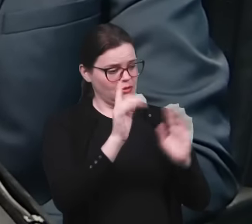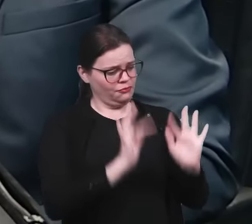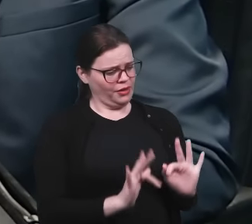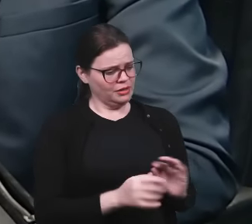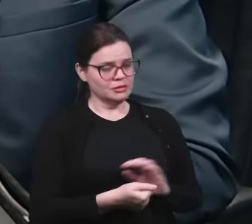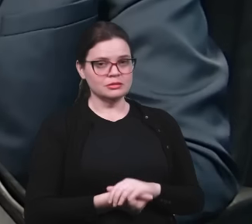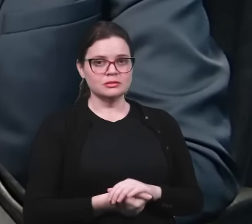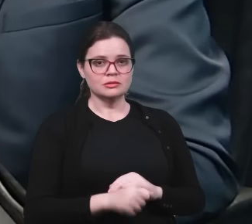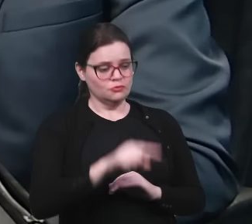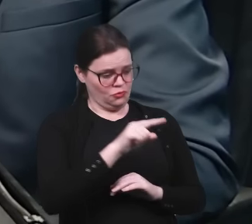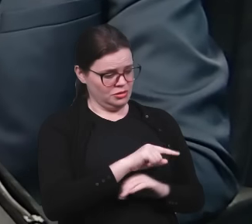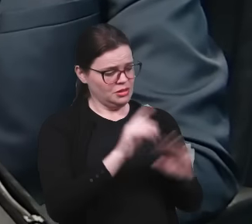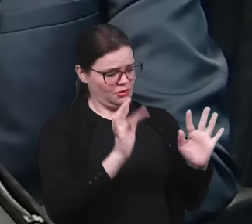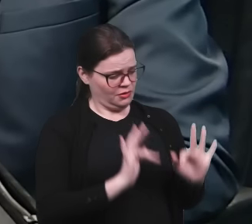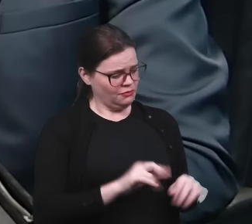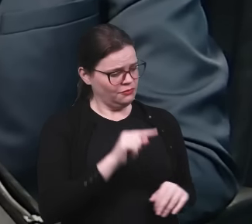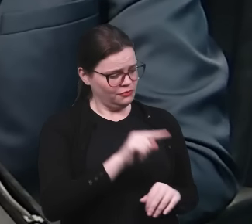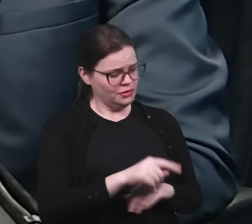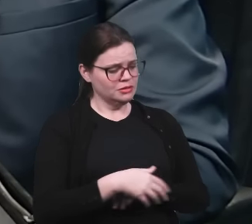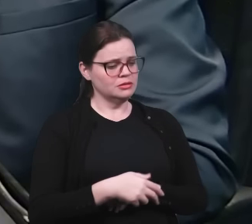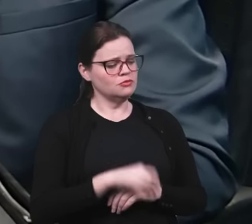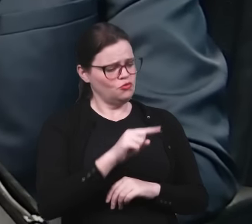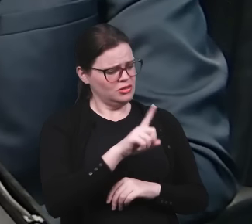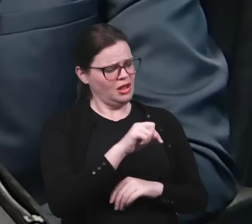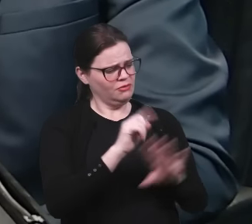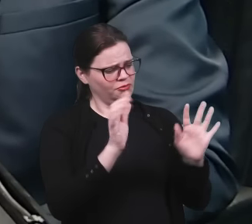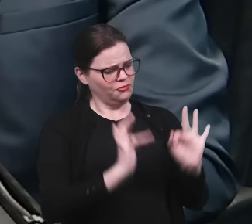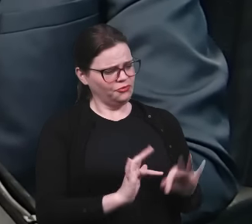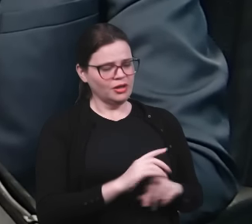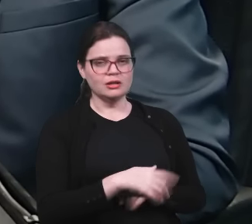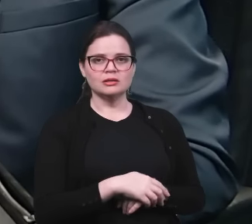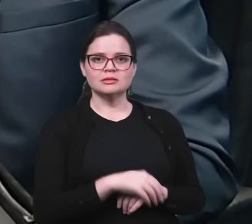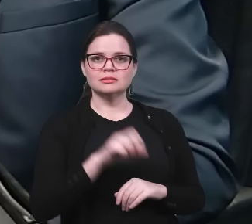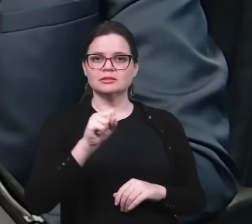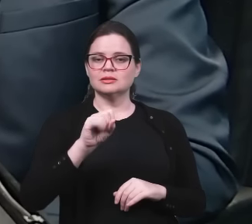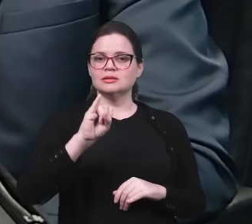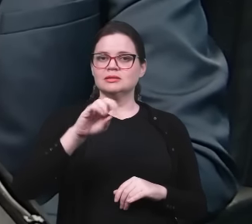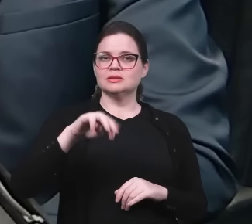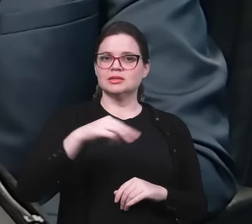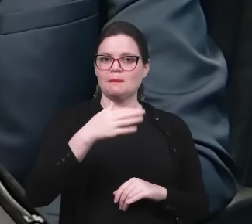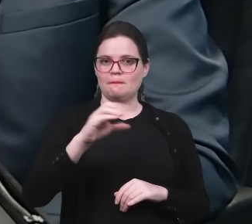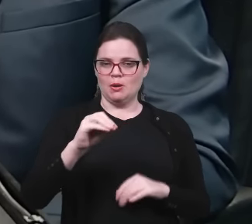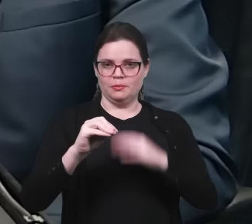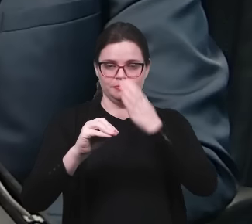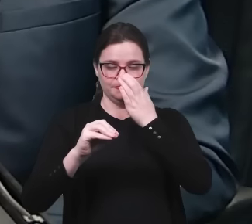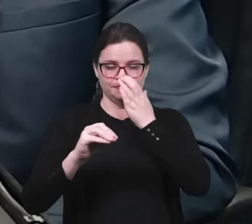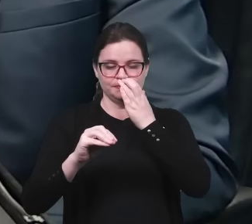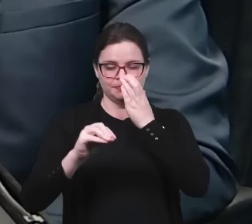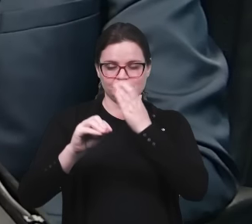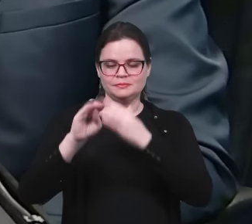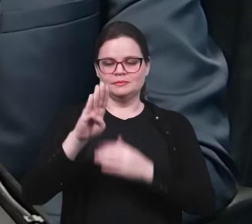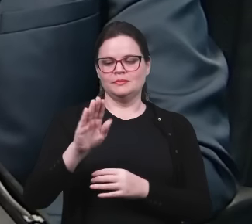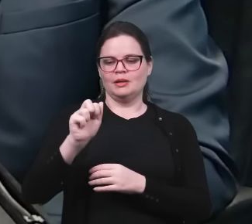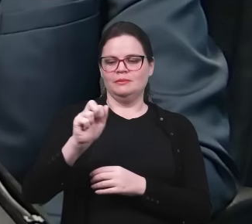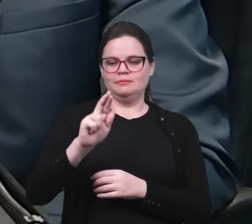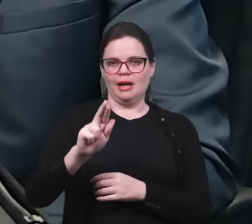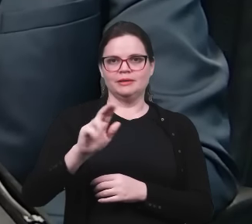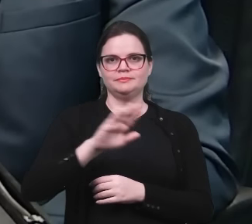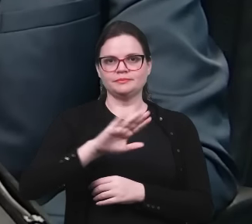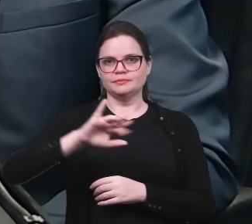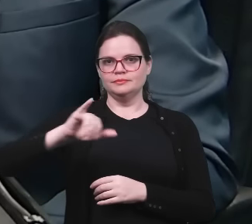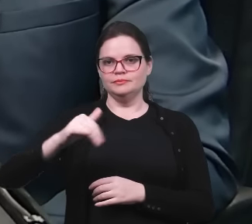seja, feliz. Você é feliz, Simão Barjonas. E a palavra